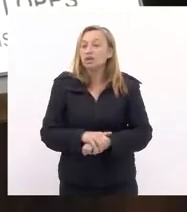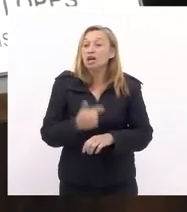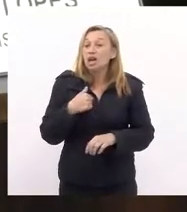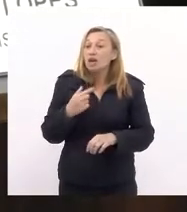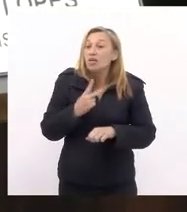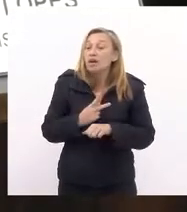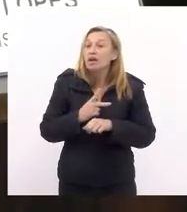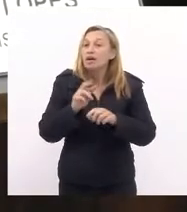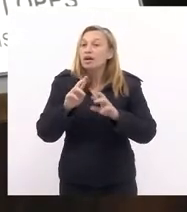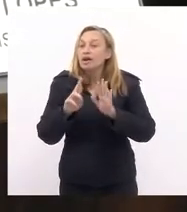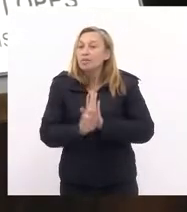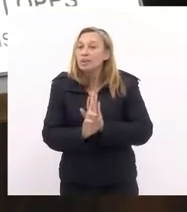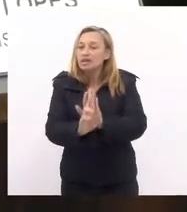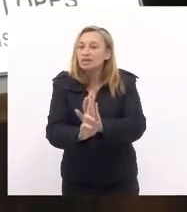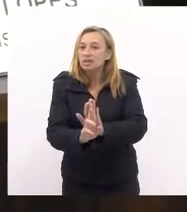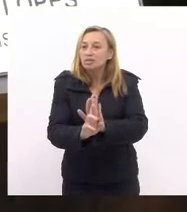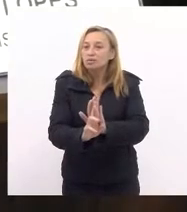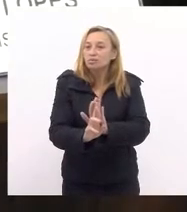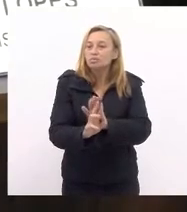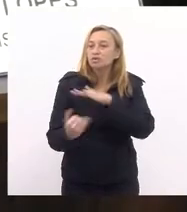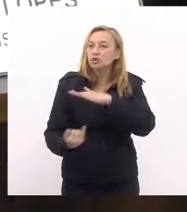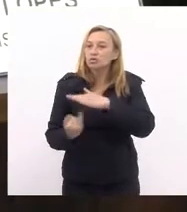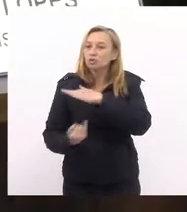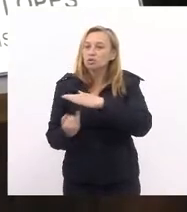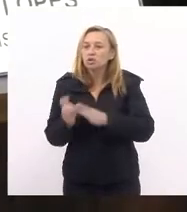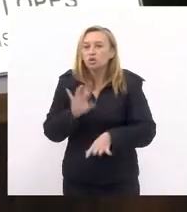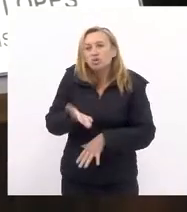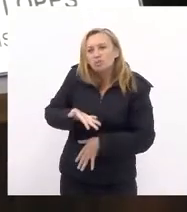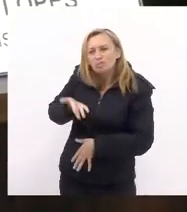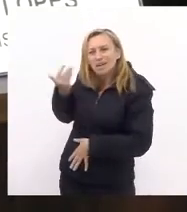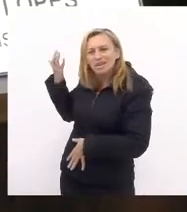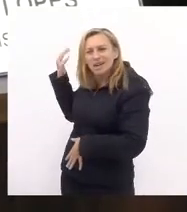represento uma instituição que só no ano passado